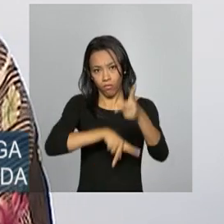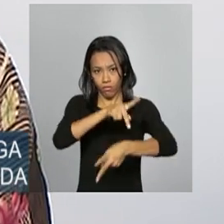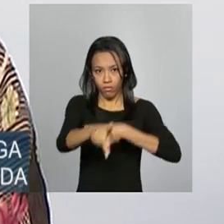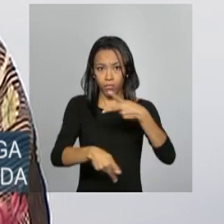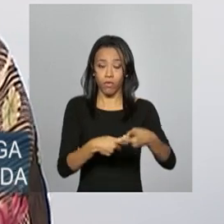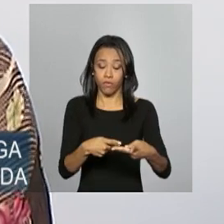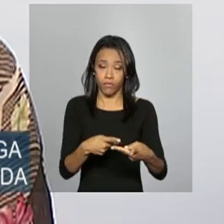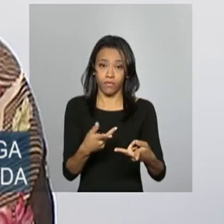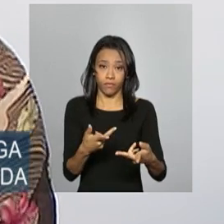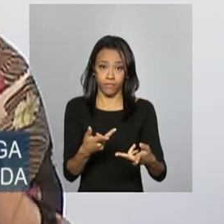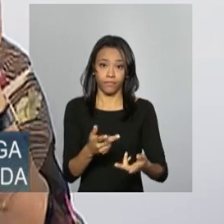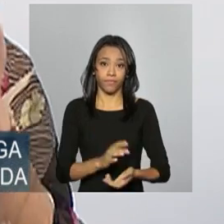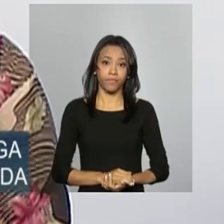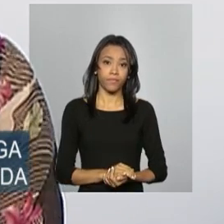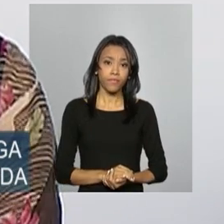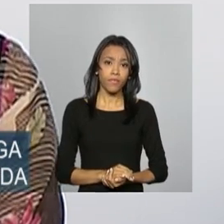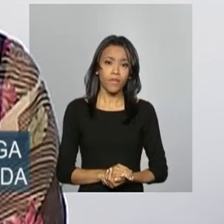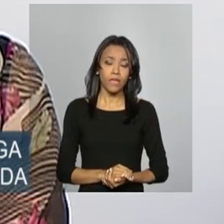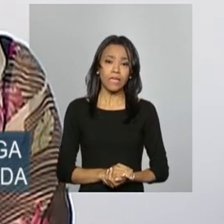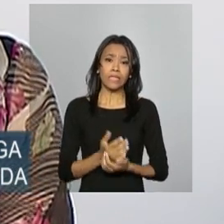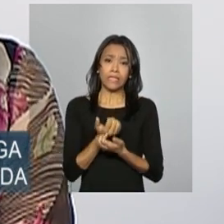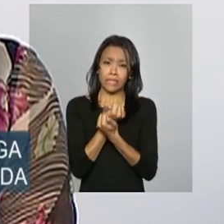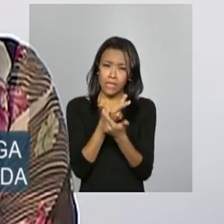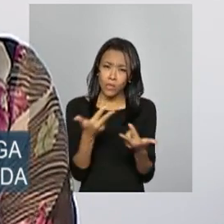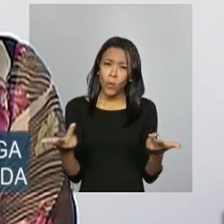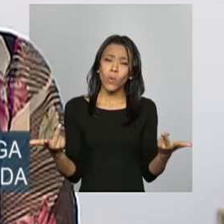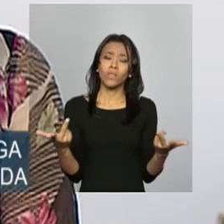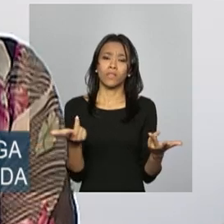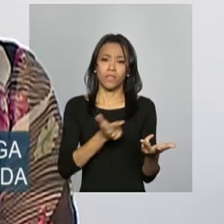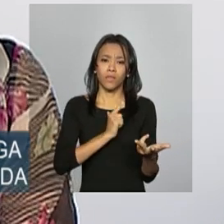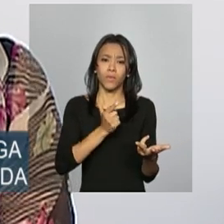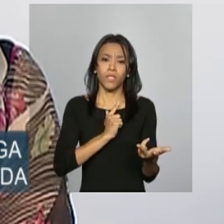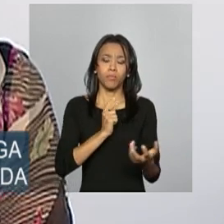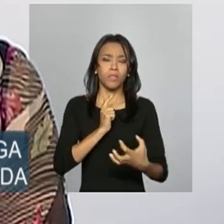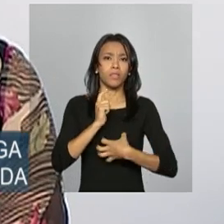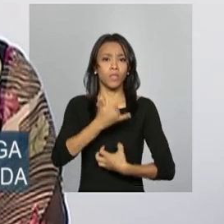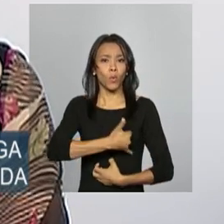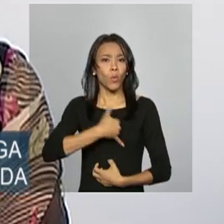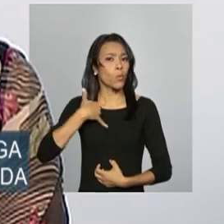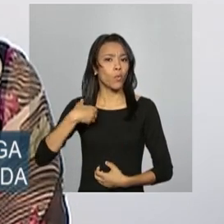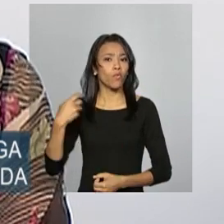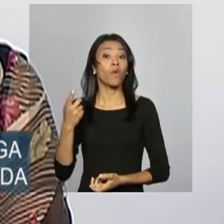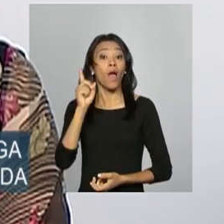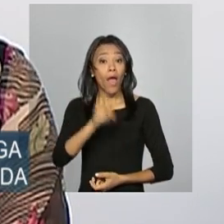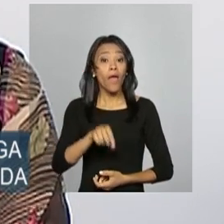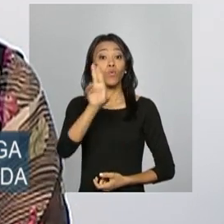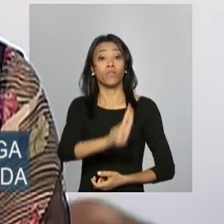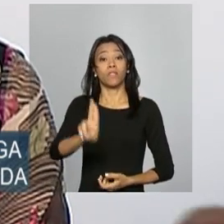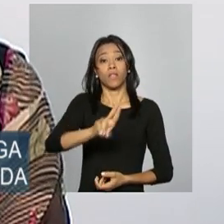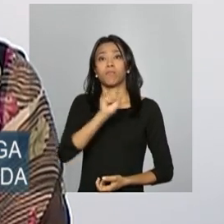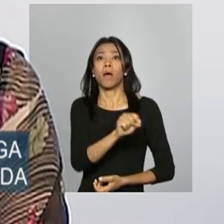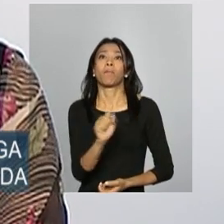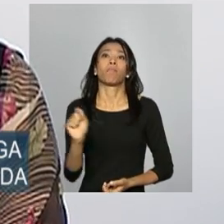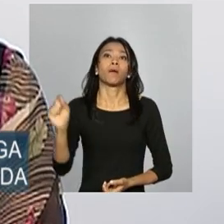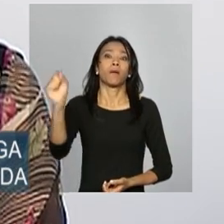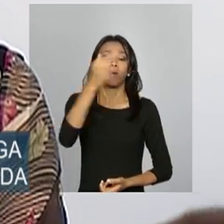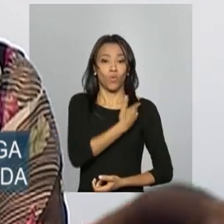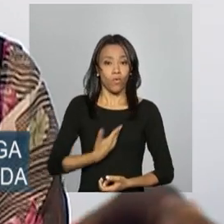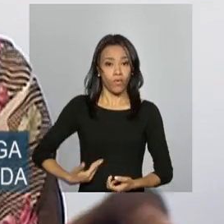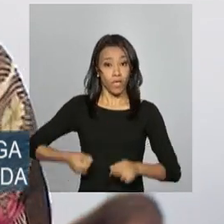Aliás, das coisas que eu tenho mais orgulho são das universidades públicas que nós